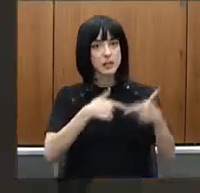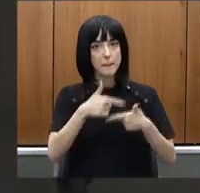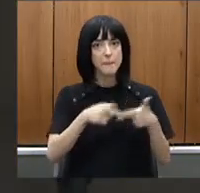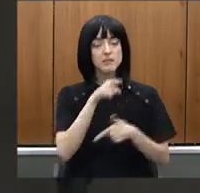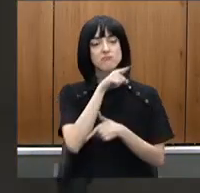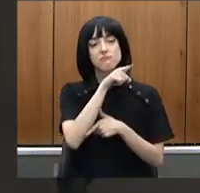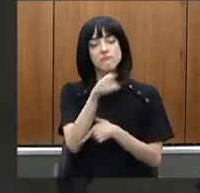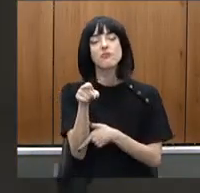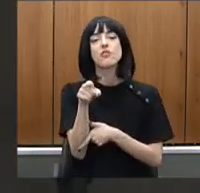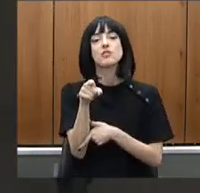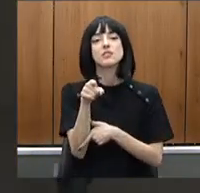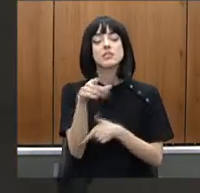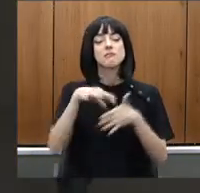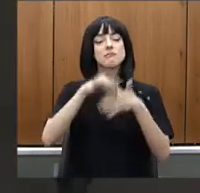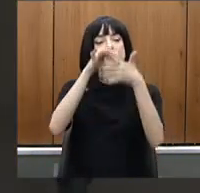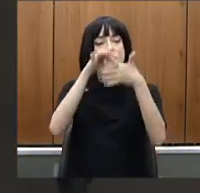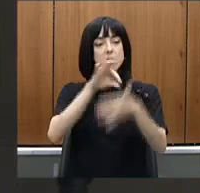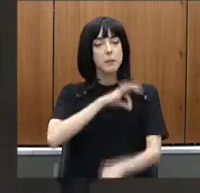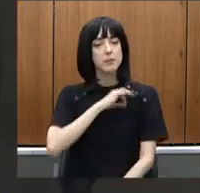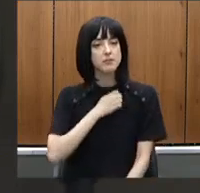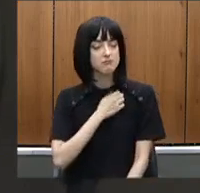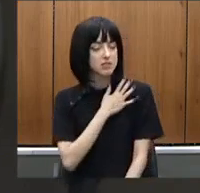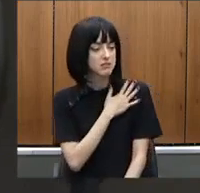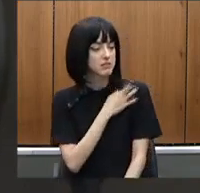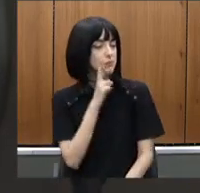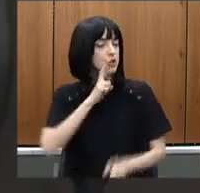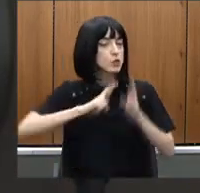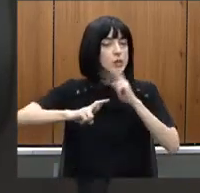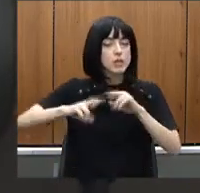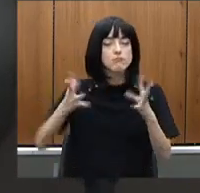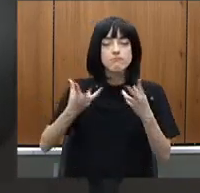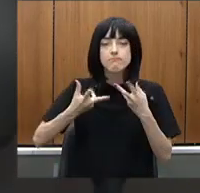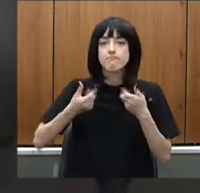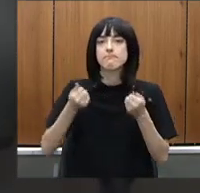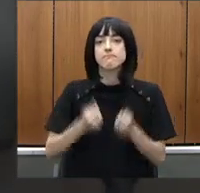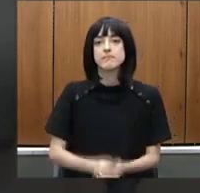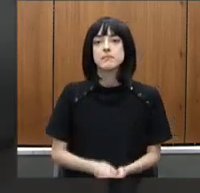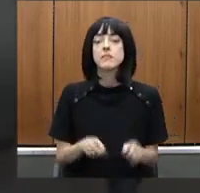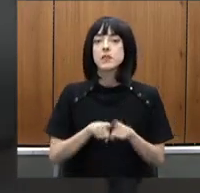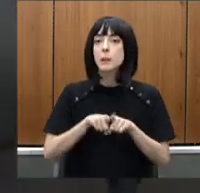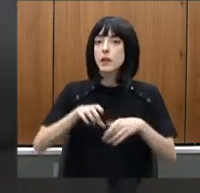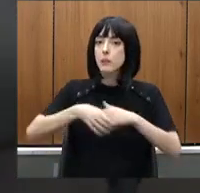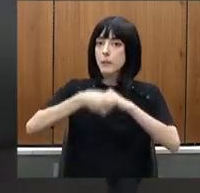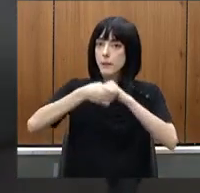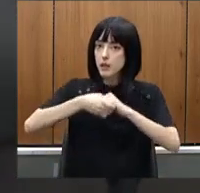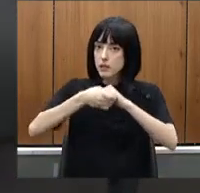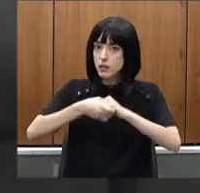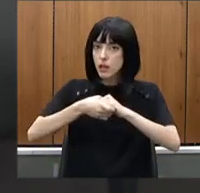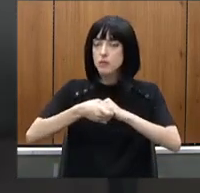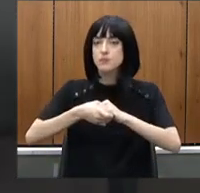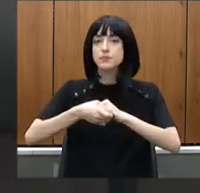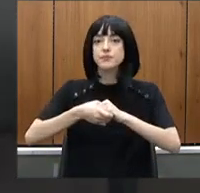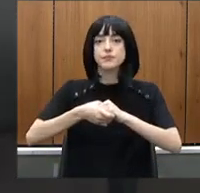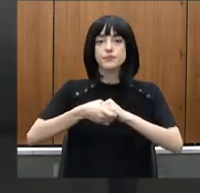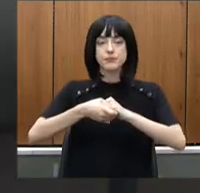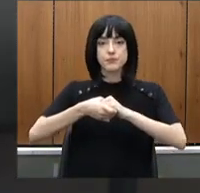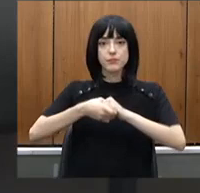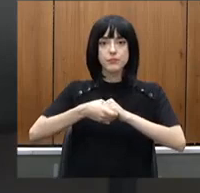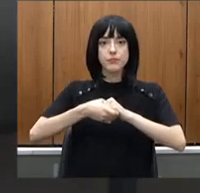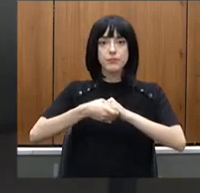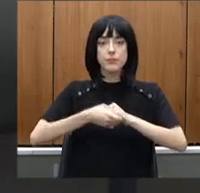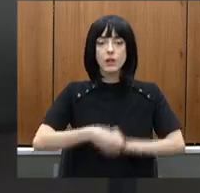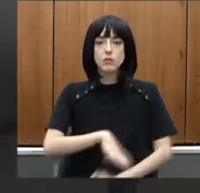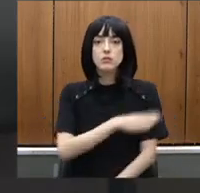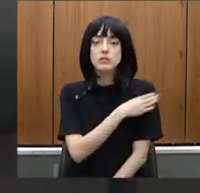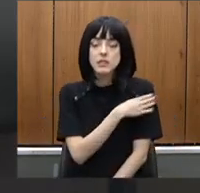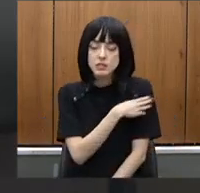que os grandes resultados mas eu queria cumprimentar Deputado sargento Rodrigues que tem com muita garra com muita